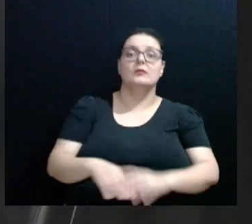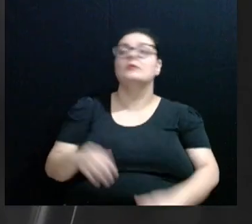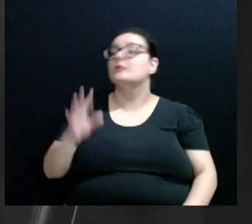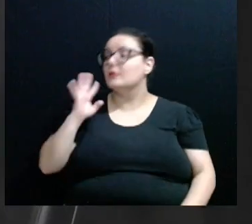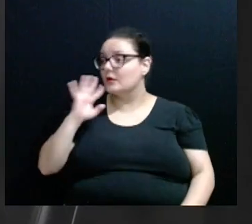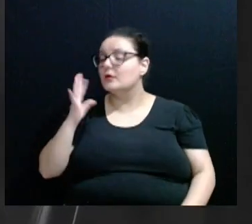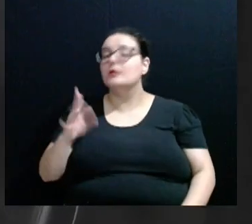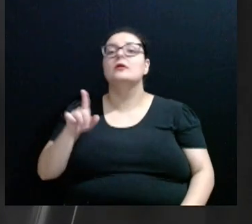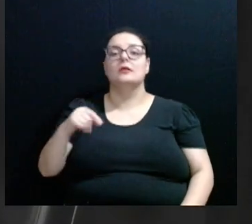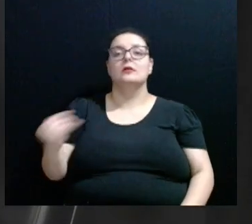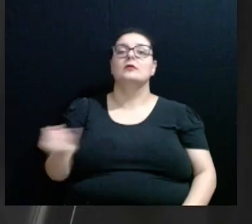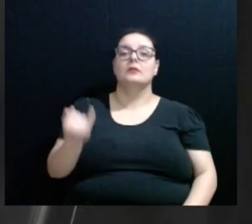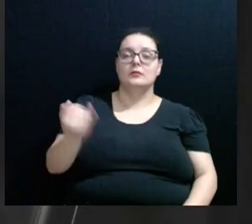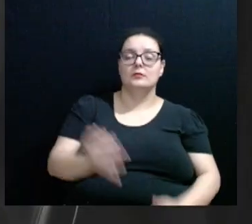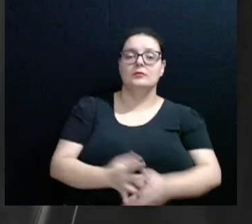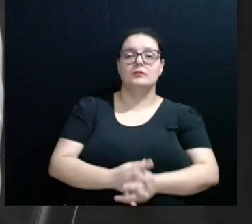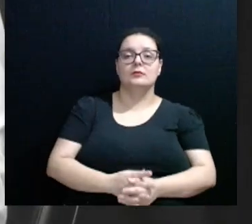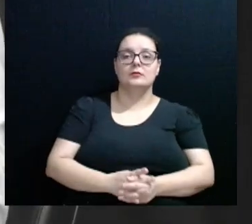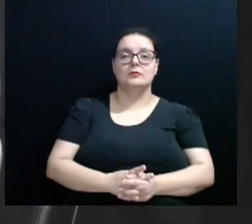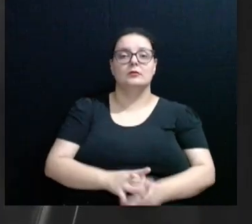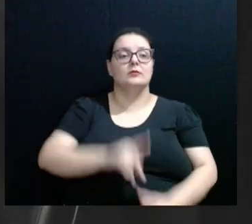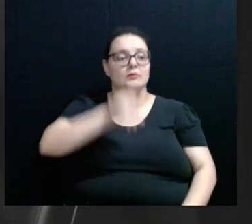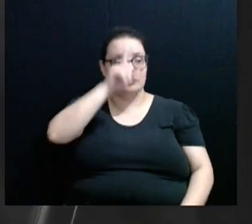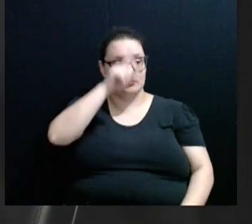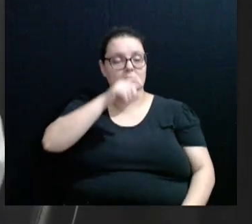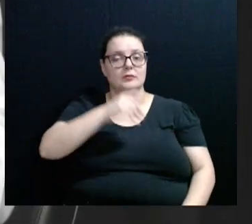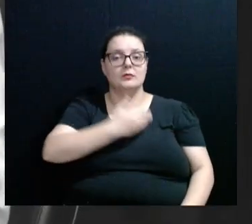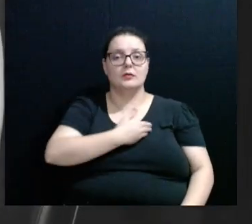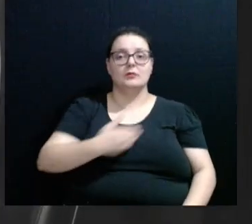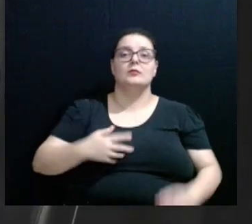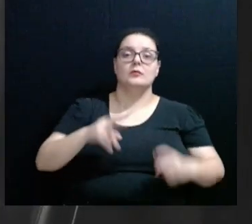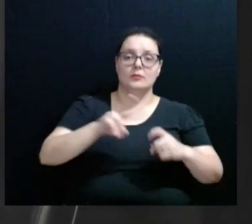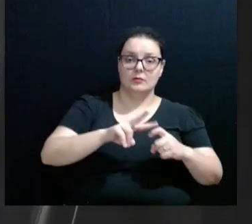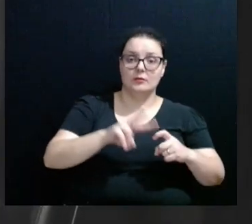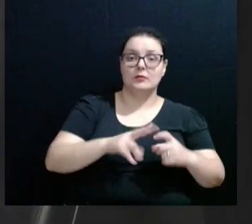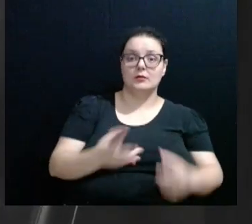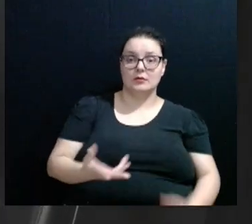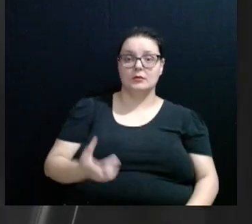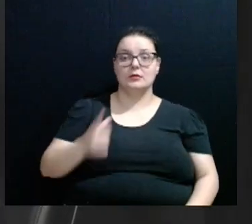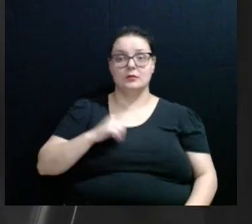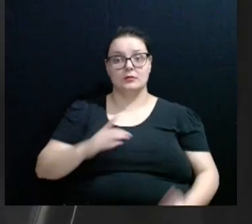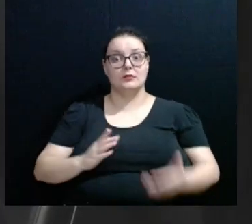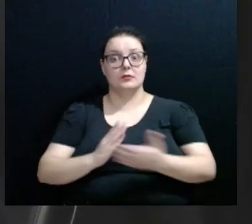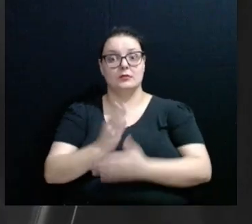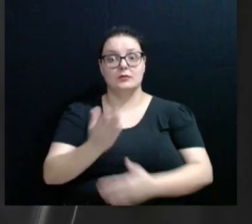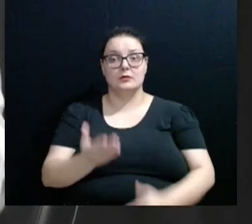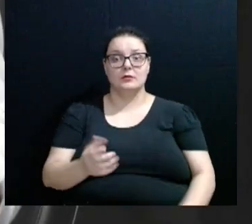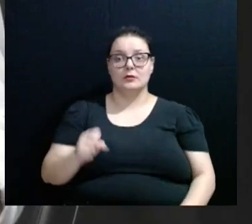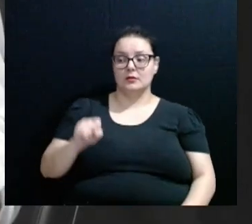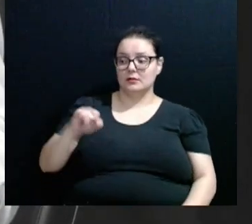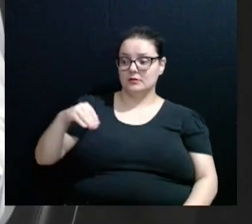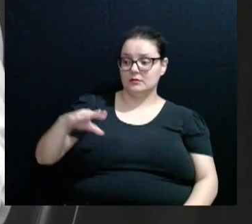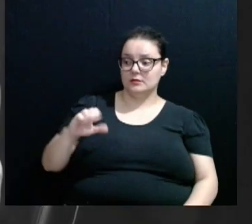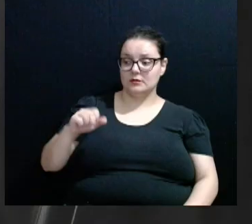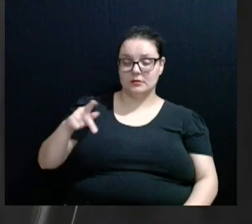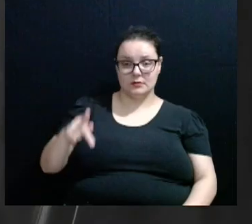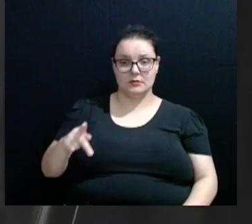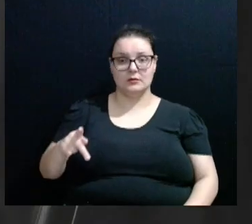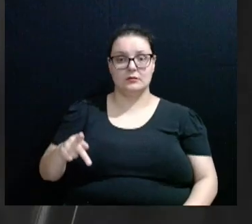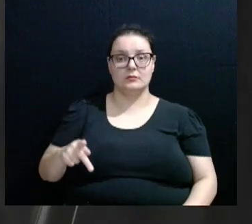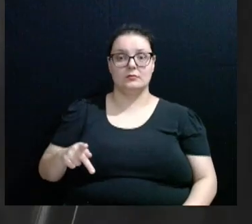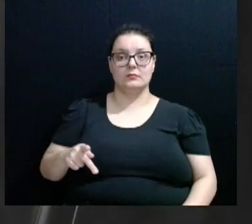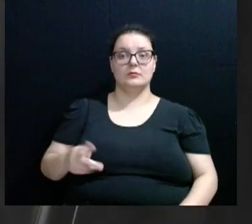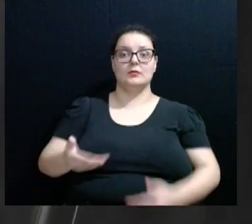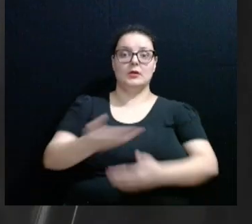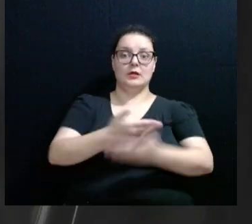muito importante. O Hospital Público Veterinário também, que teve essa aprovação. A Sincamp hoje, o modelo de Sincamp